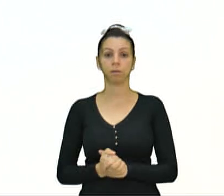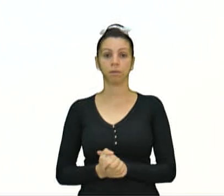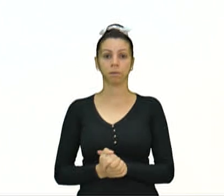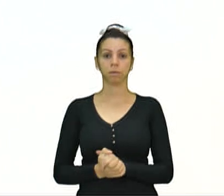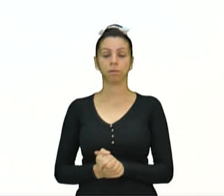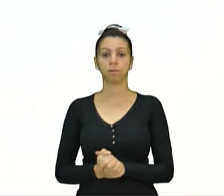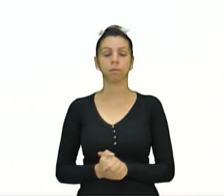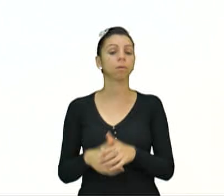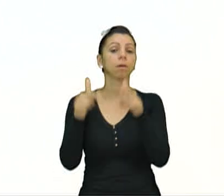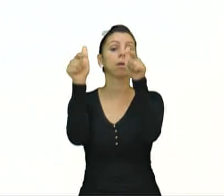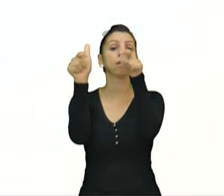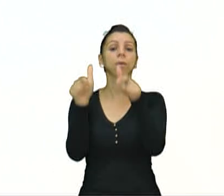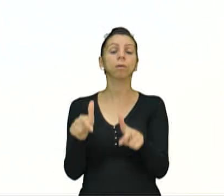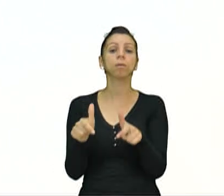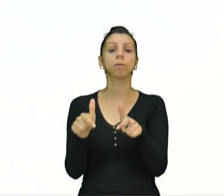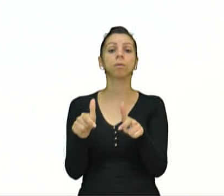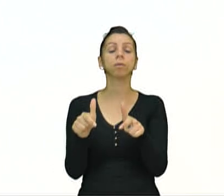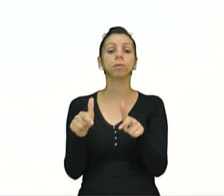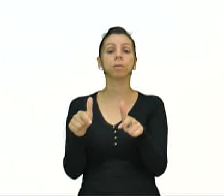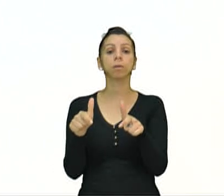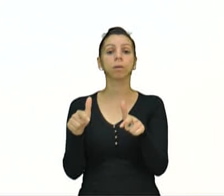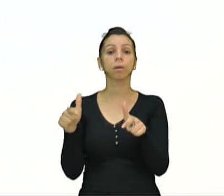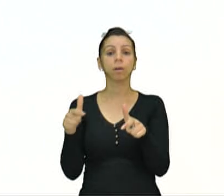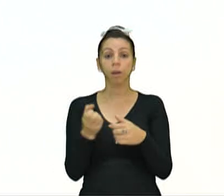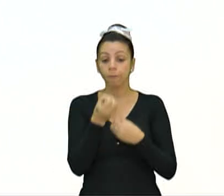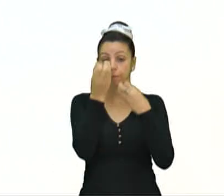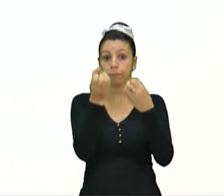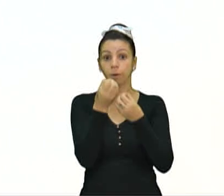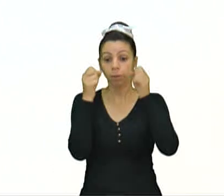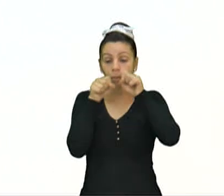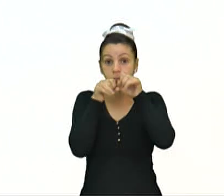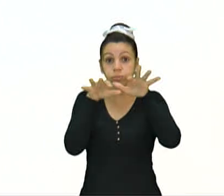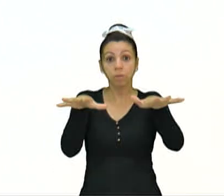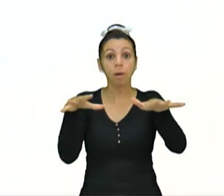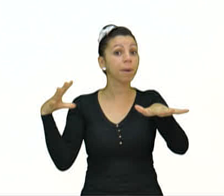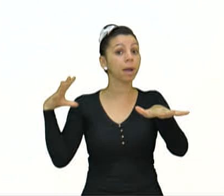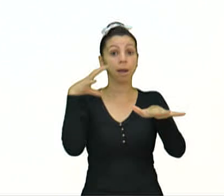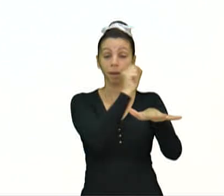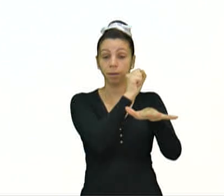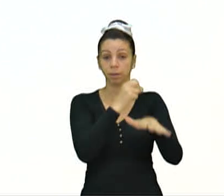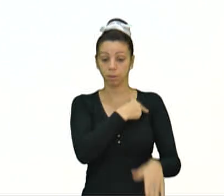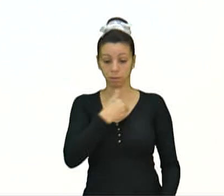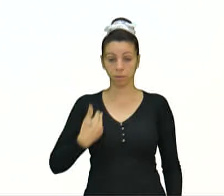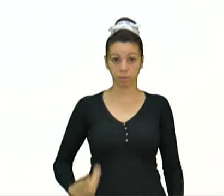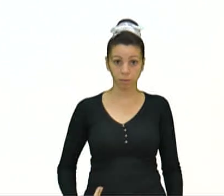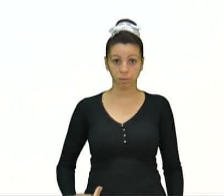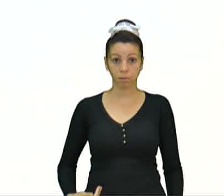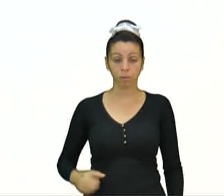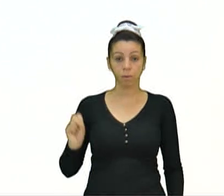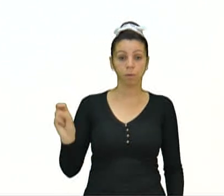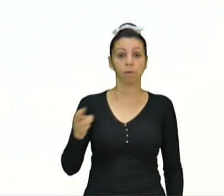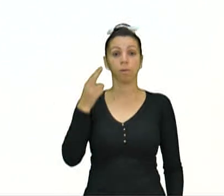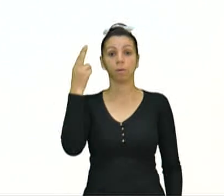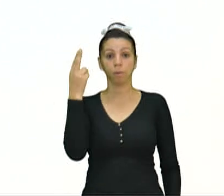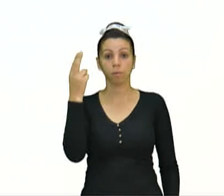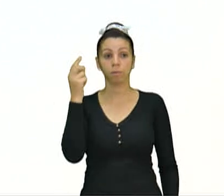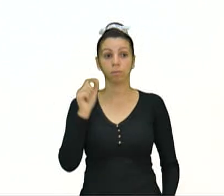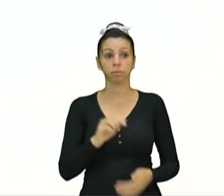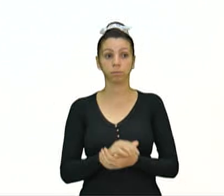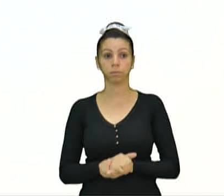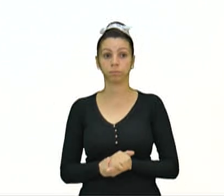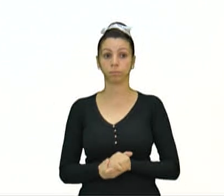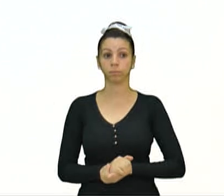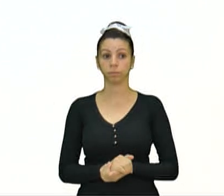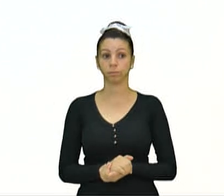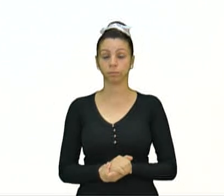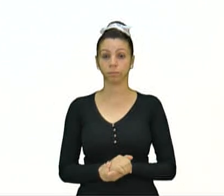faster? Aonde que a velocidade de dados foi mais rápida? In Sydney or in Athens?